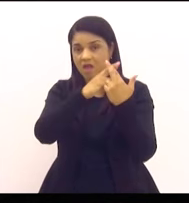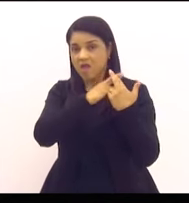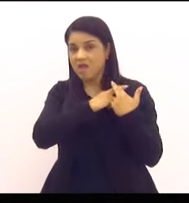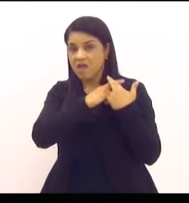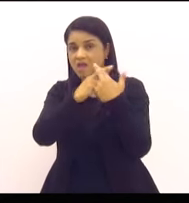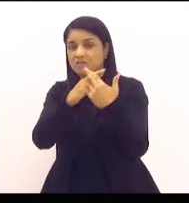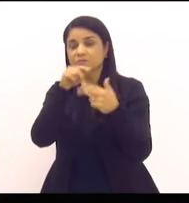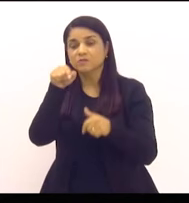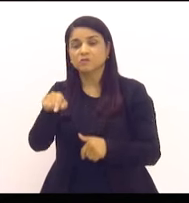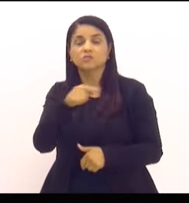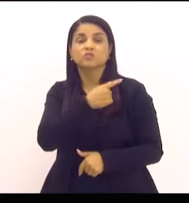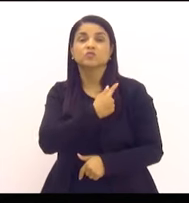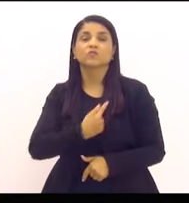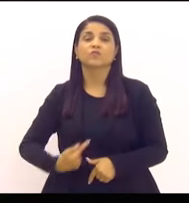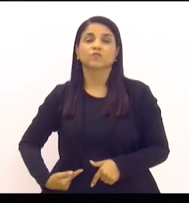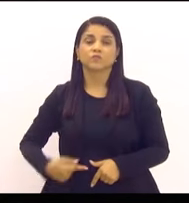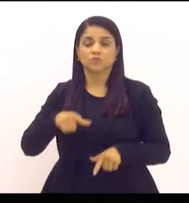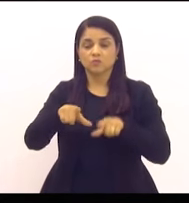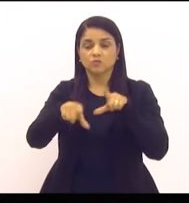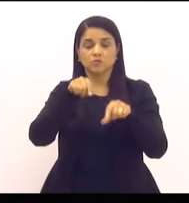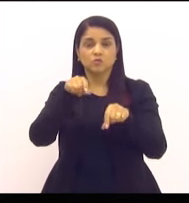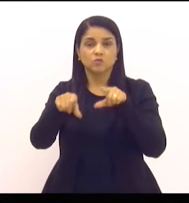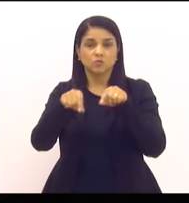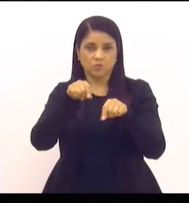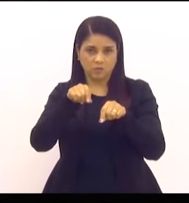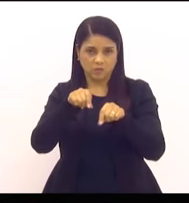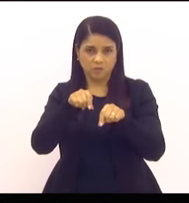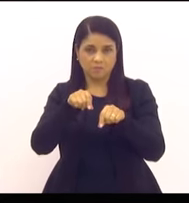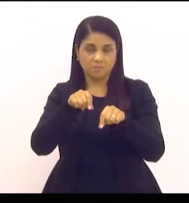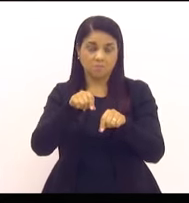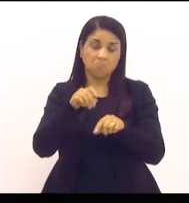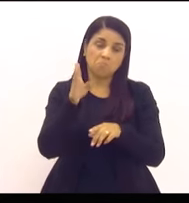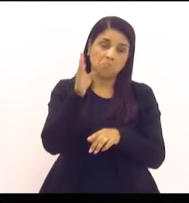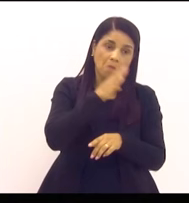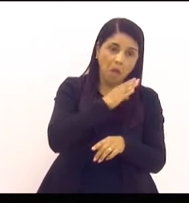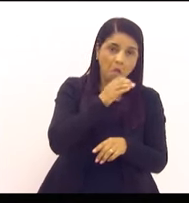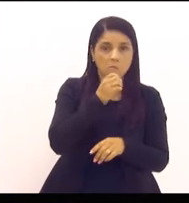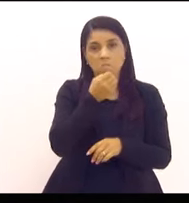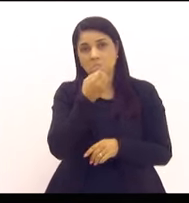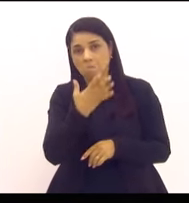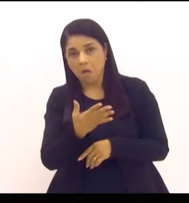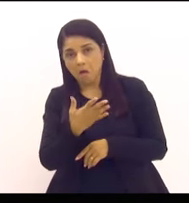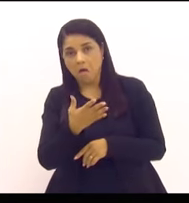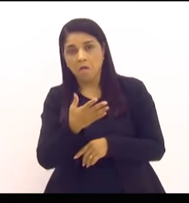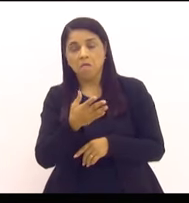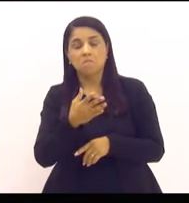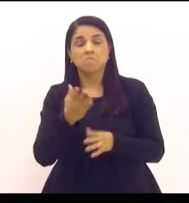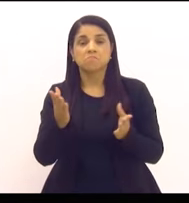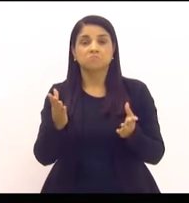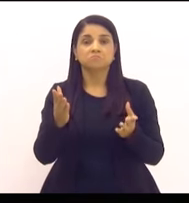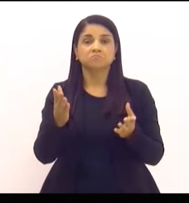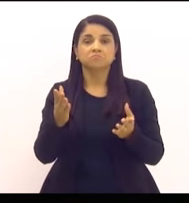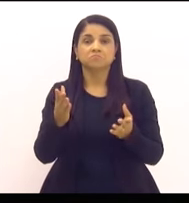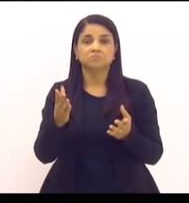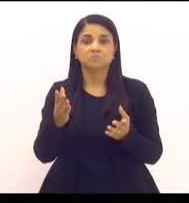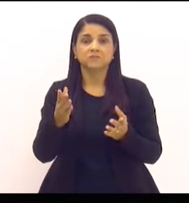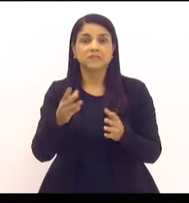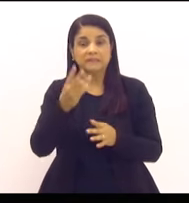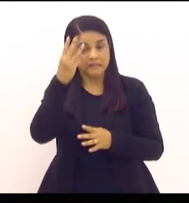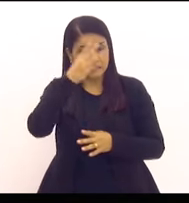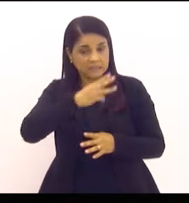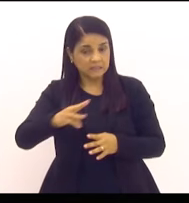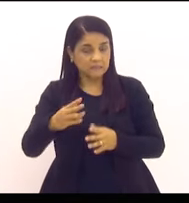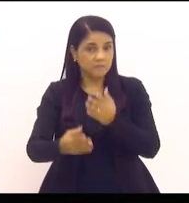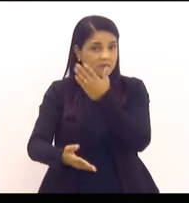do senhor governador. Para o bem ou para o mal, será. Da mesma forma que, há